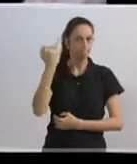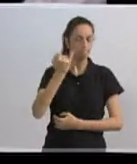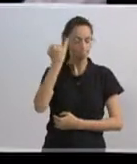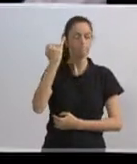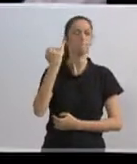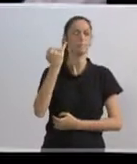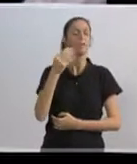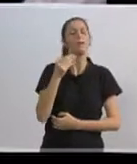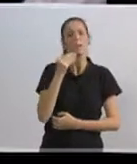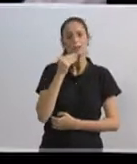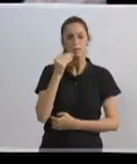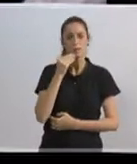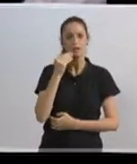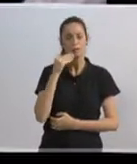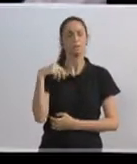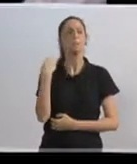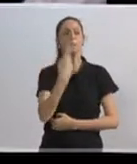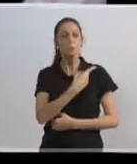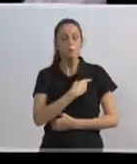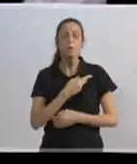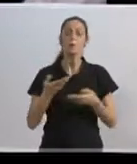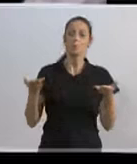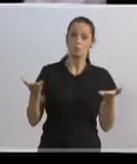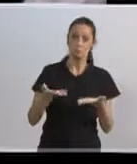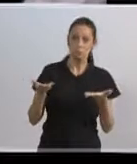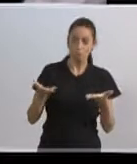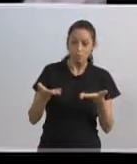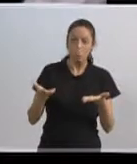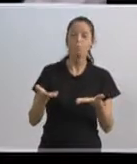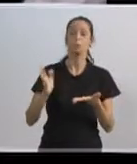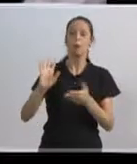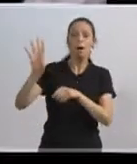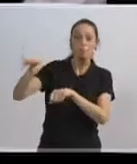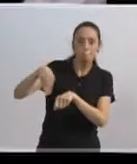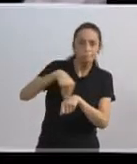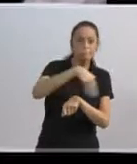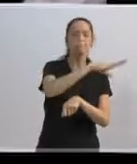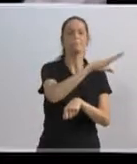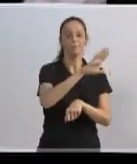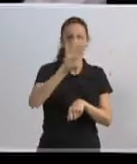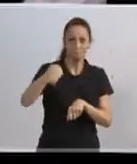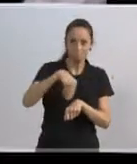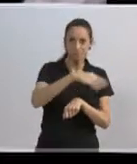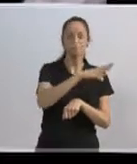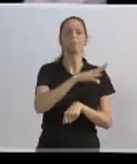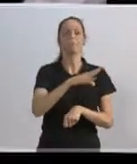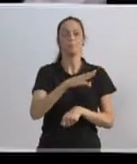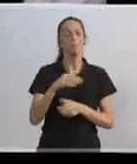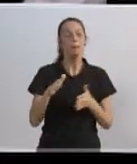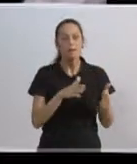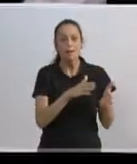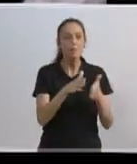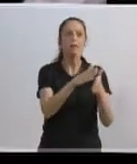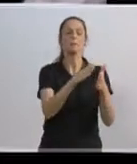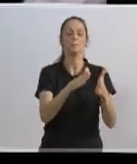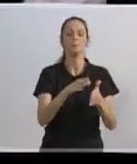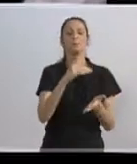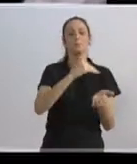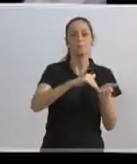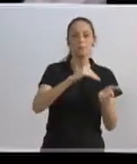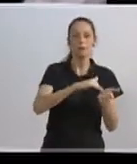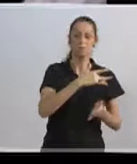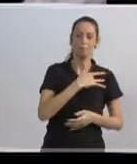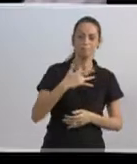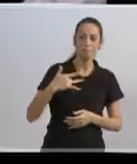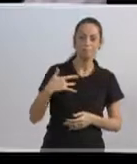é claro que não estamos levando no dia de hoje todos os assuntos lá atados para os encaminhamentos tanto para a secretaria de saúde